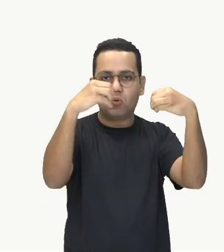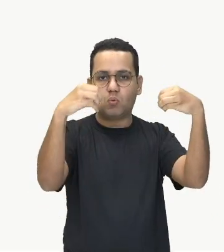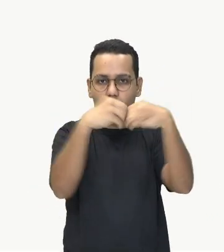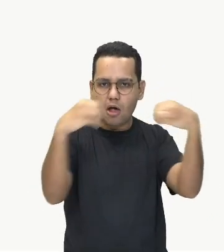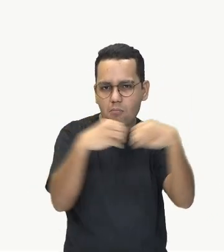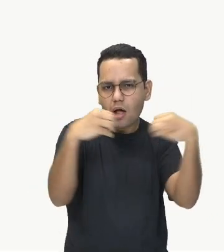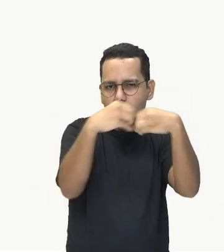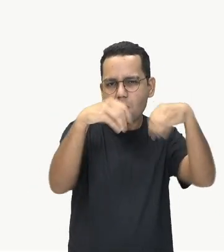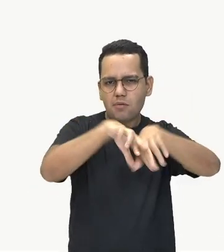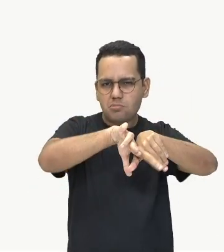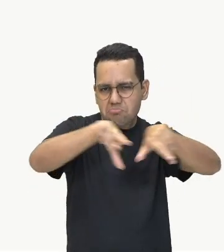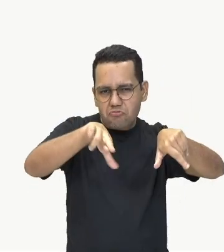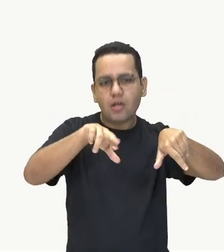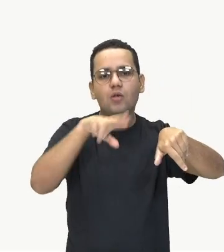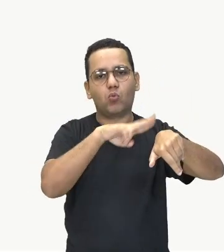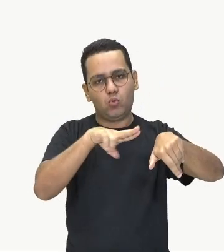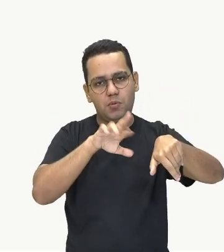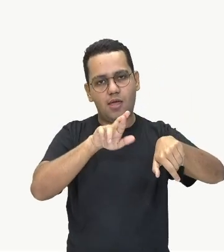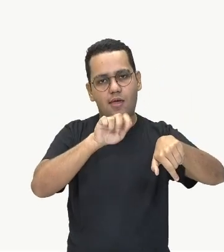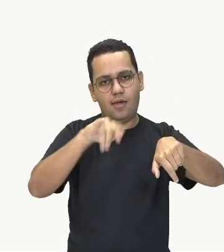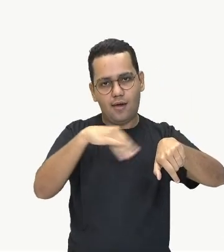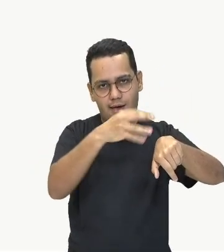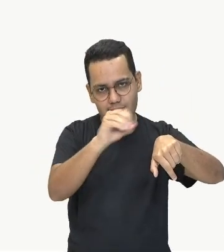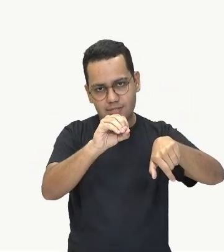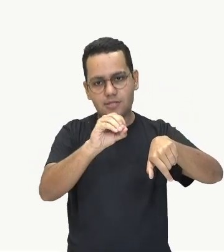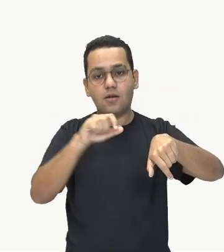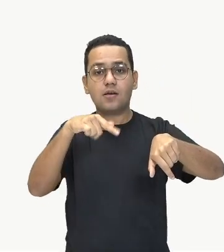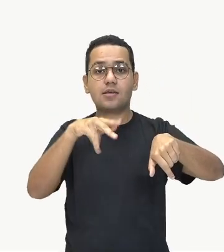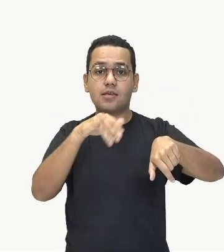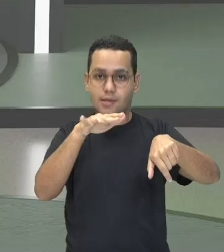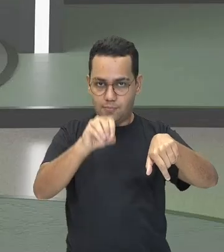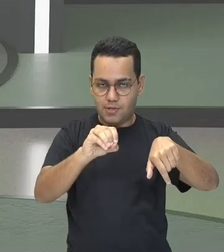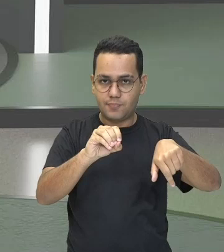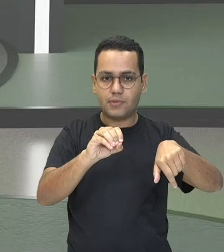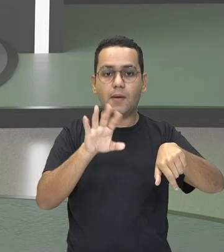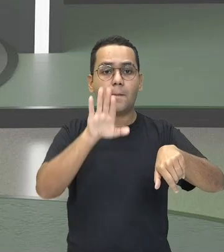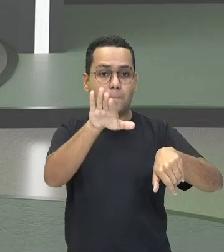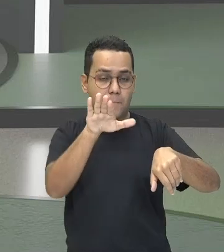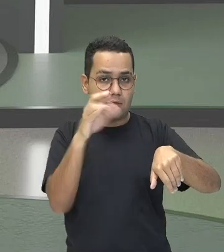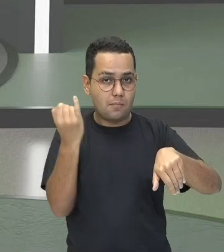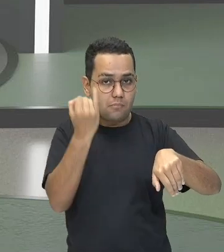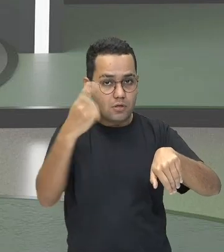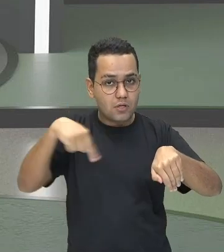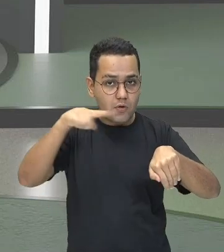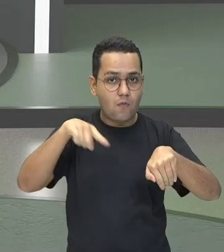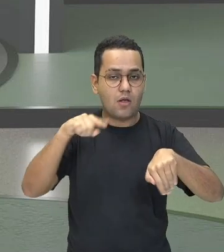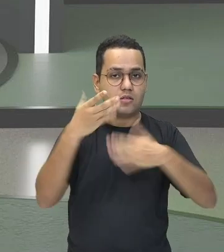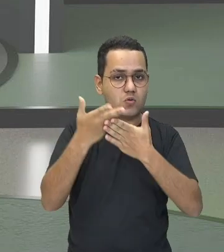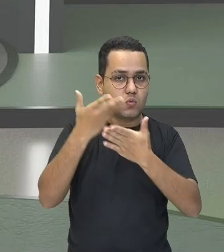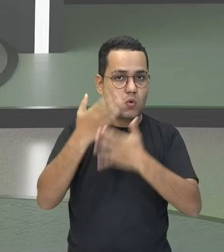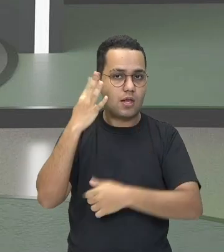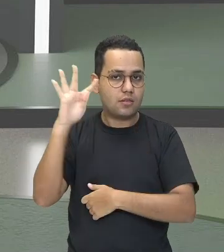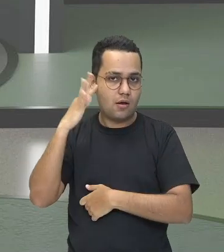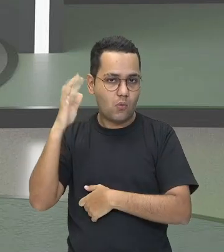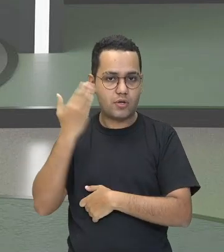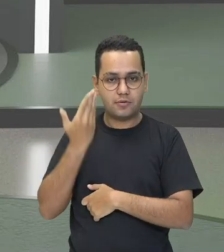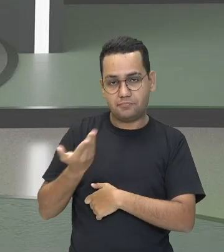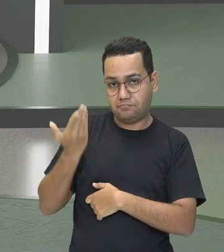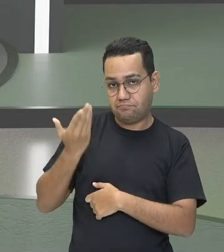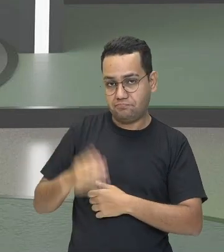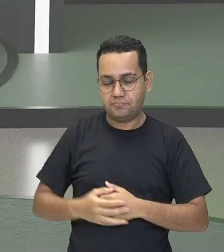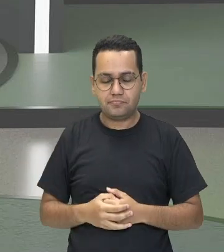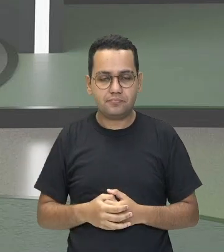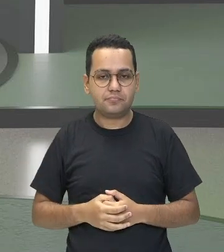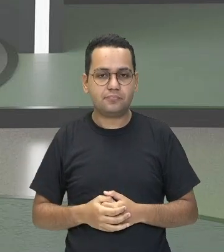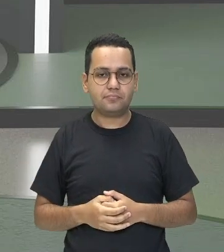importante você analisar a teoria das colisões então nós temos aqui a teoria das colisões e a